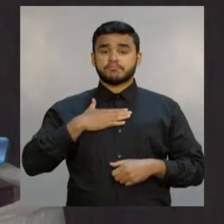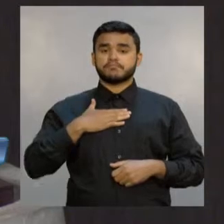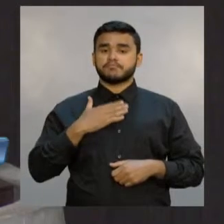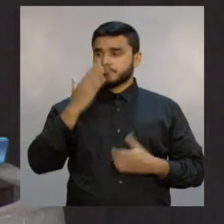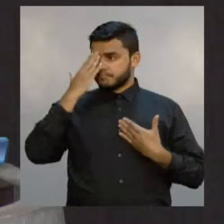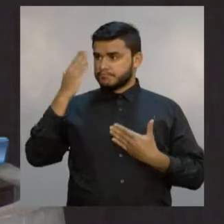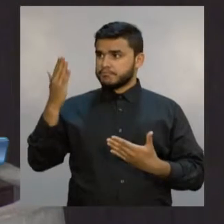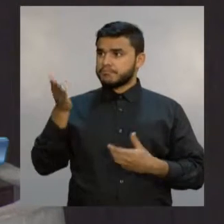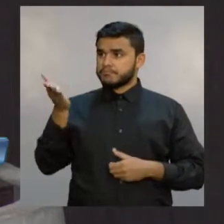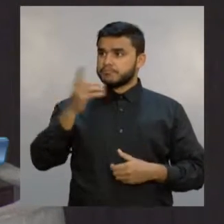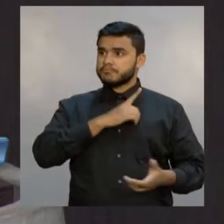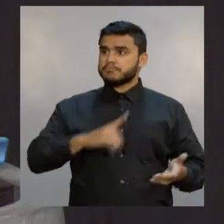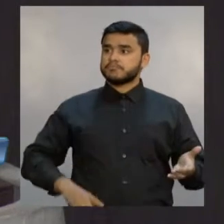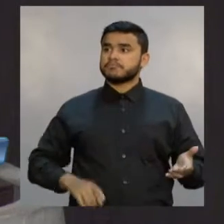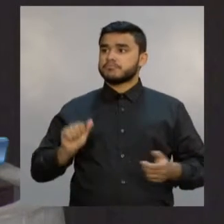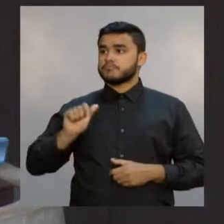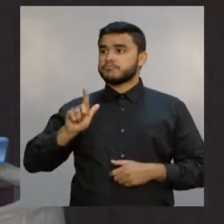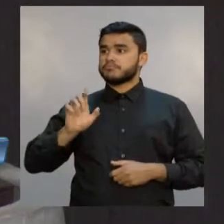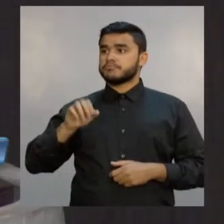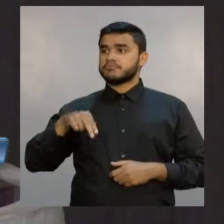Agenor.